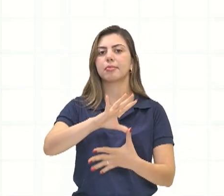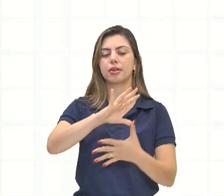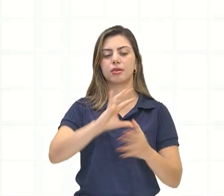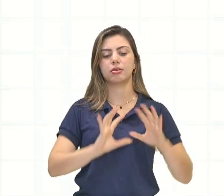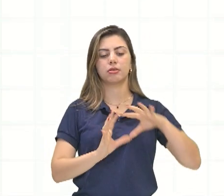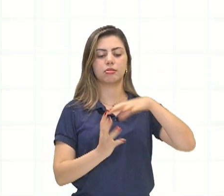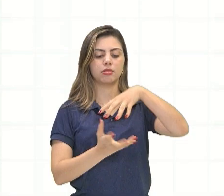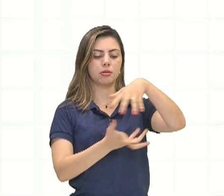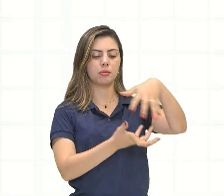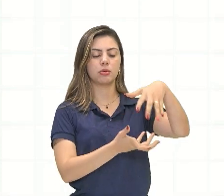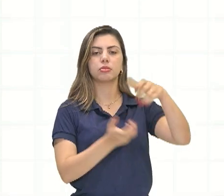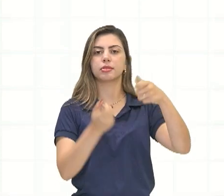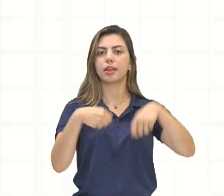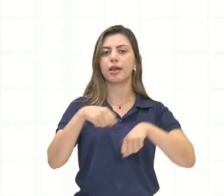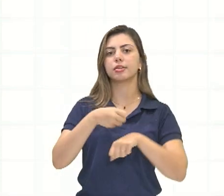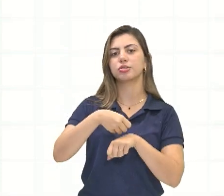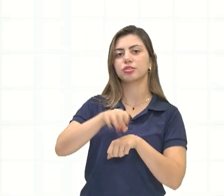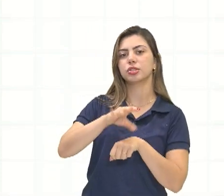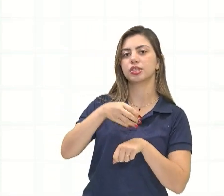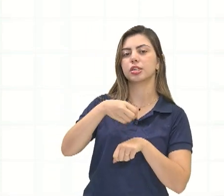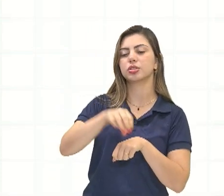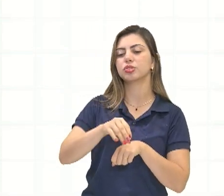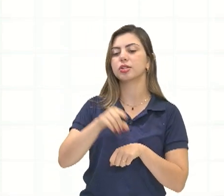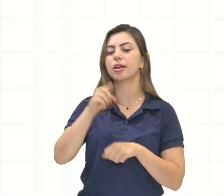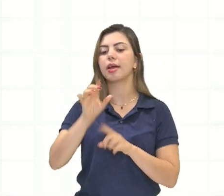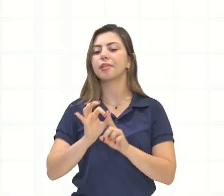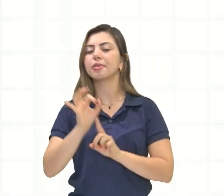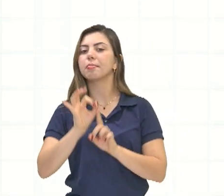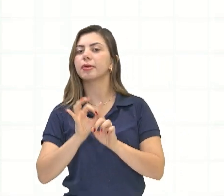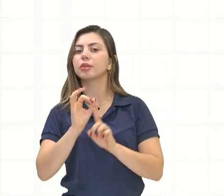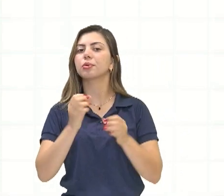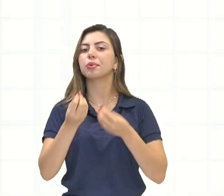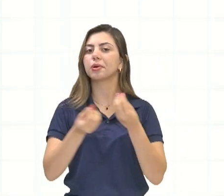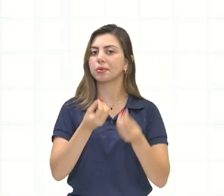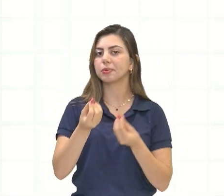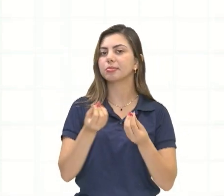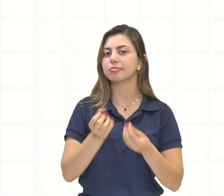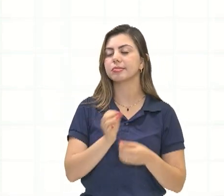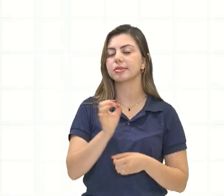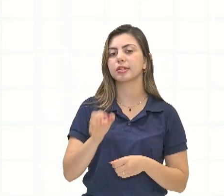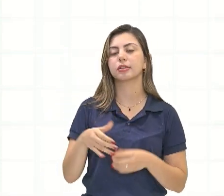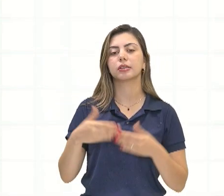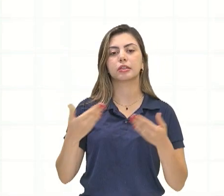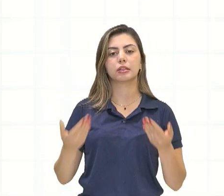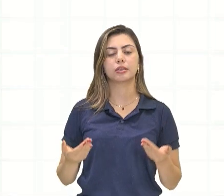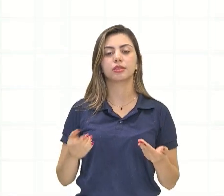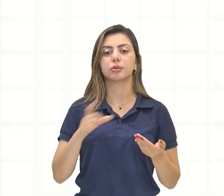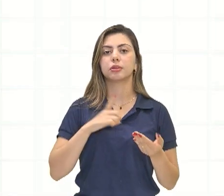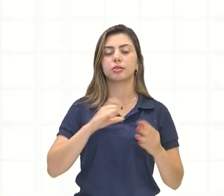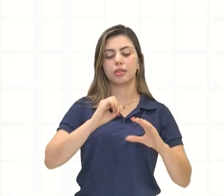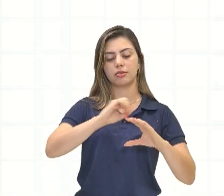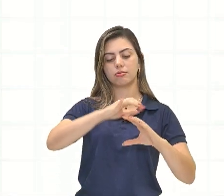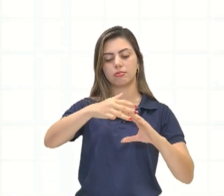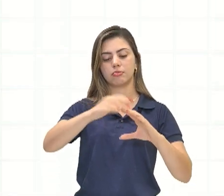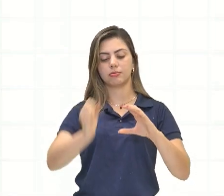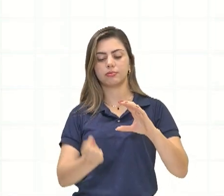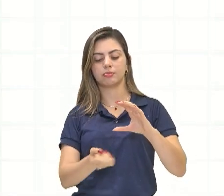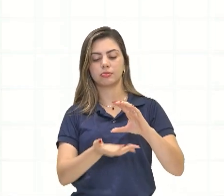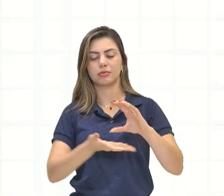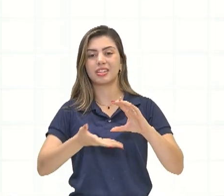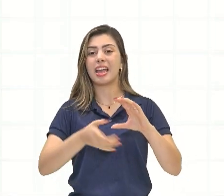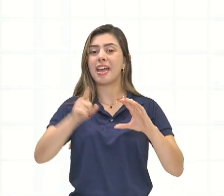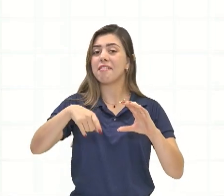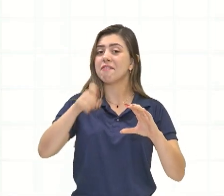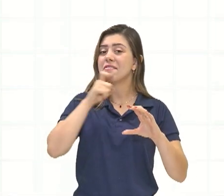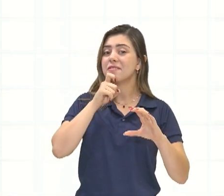dando dicas aí para vocês quanto à temperatura, certo? Então são as regiões mais frias do planeta,